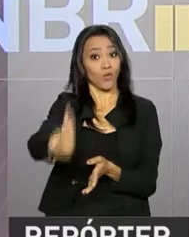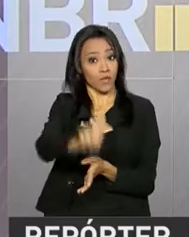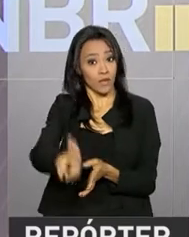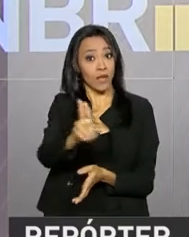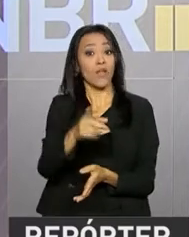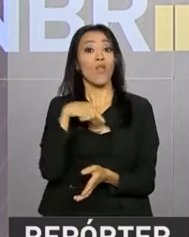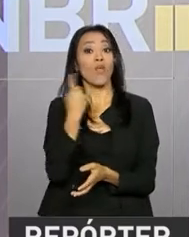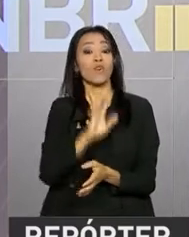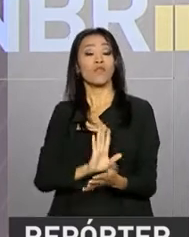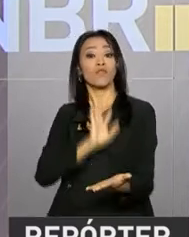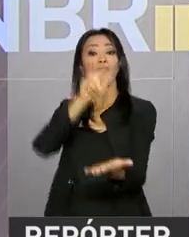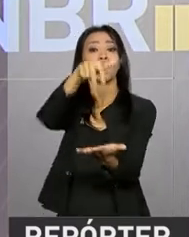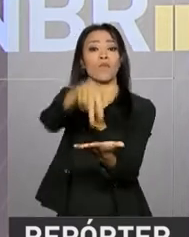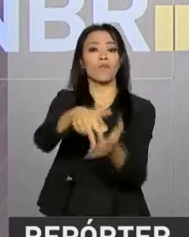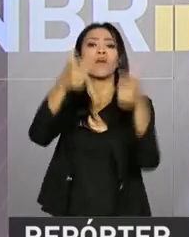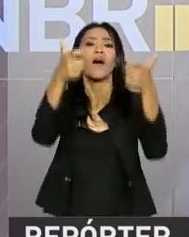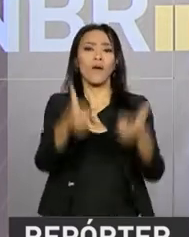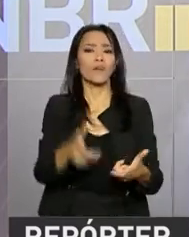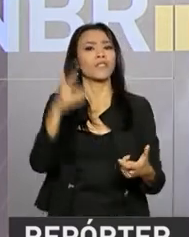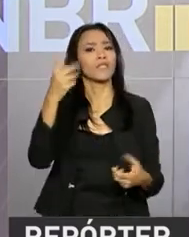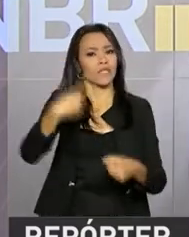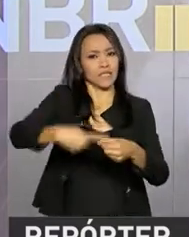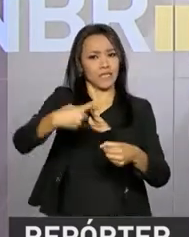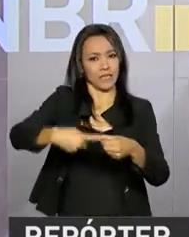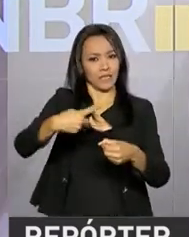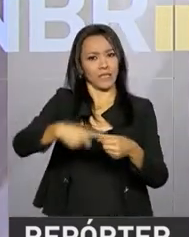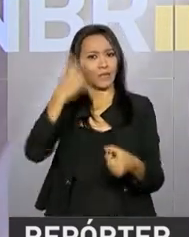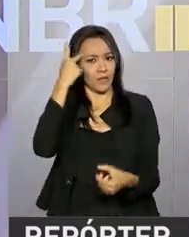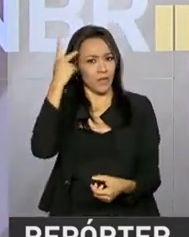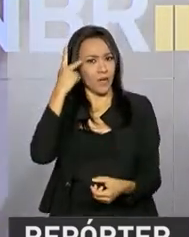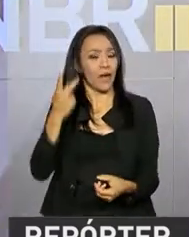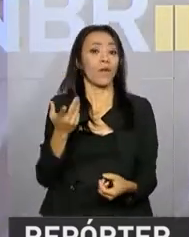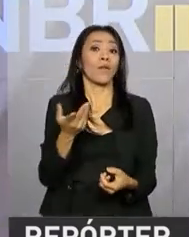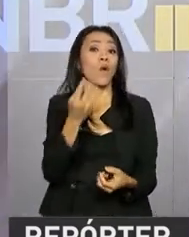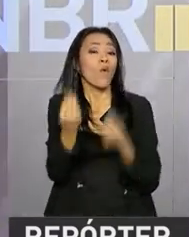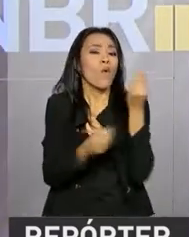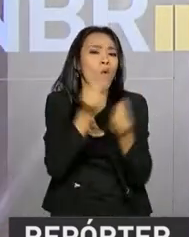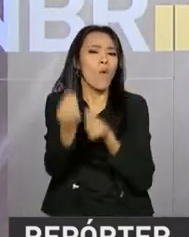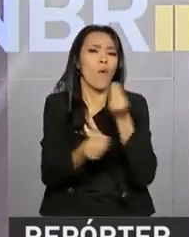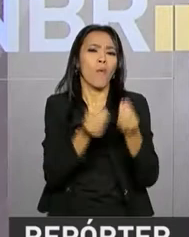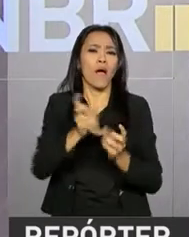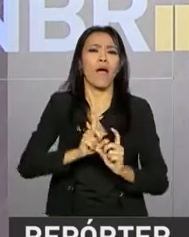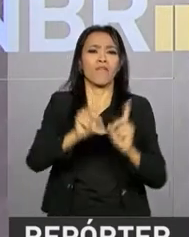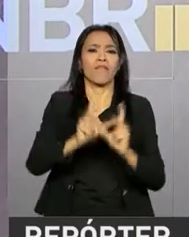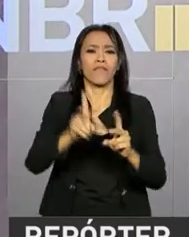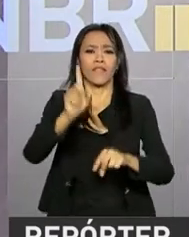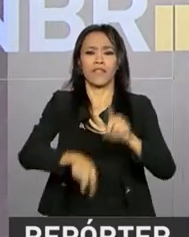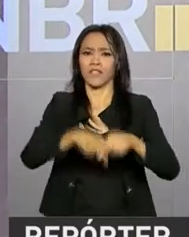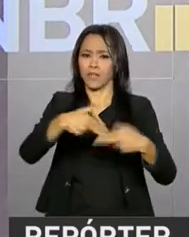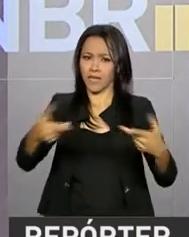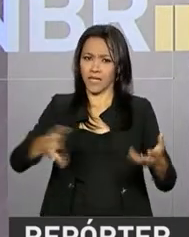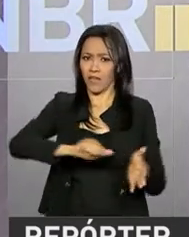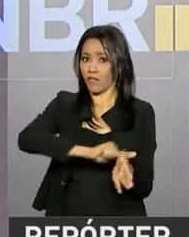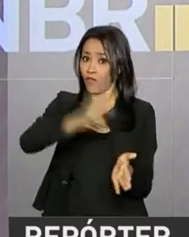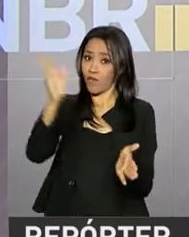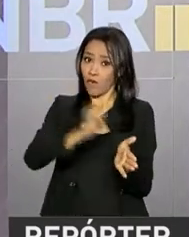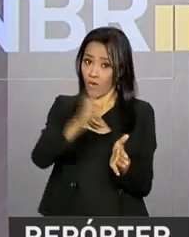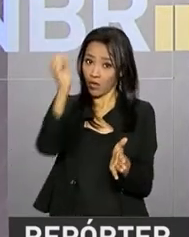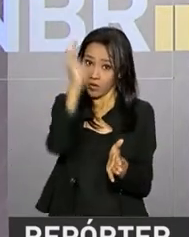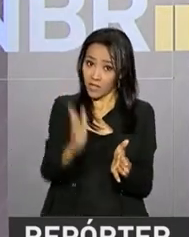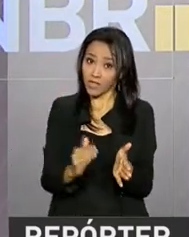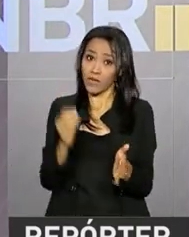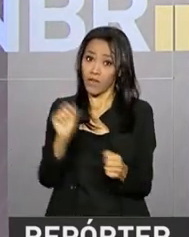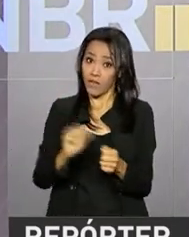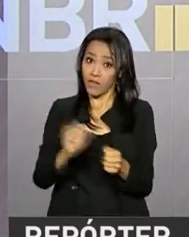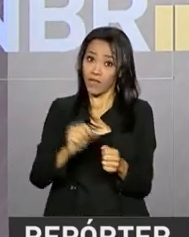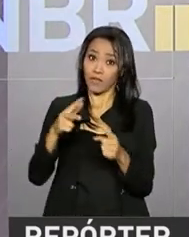Embraer, em São José dos Campos, para mostrar como a exportação das aeronaves produzidas no Brasil vai ficar